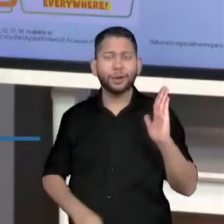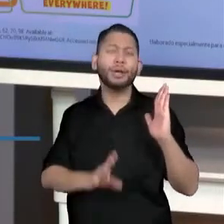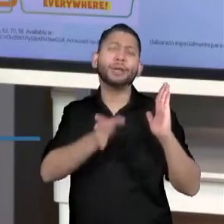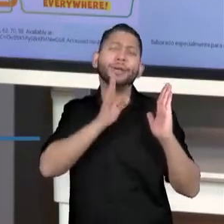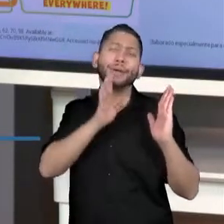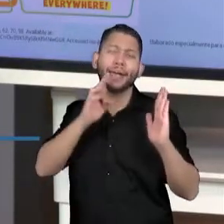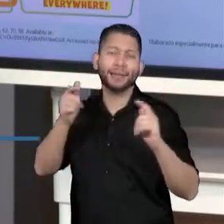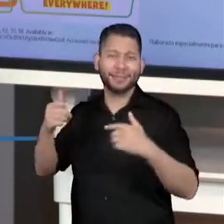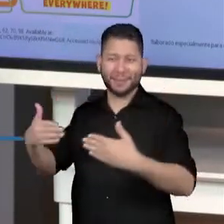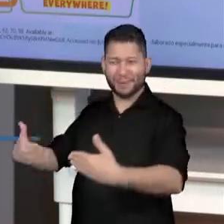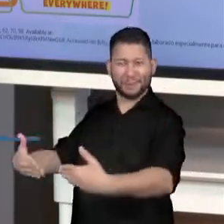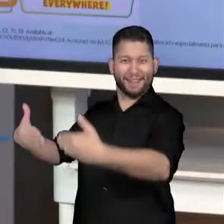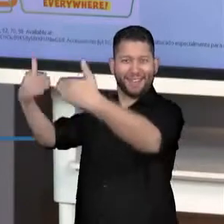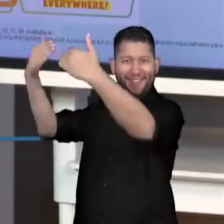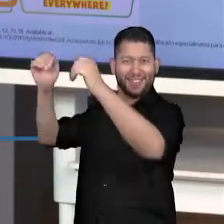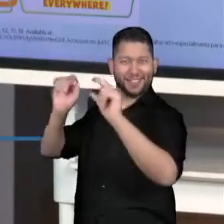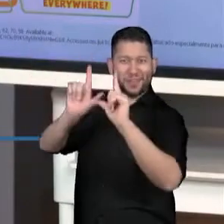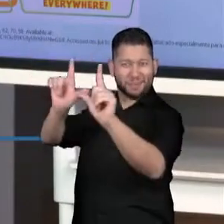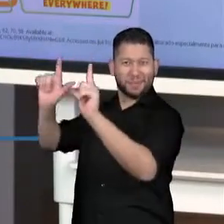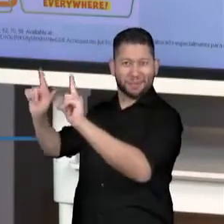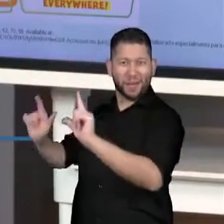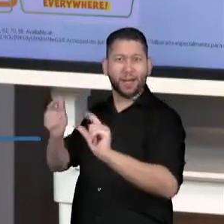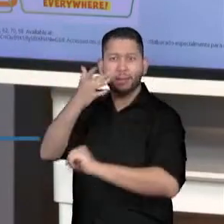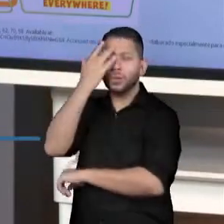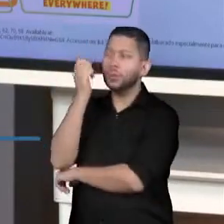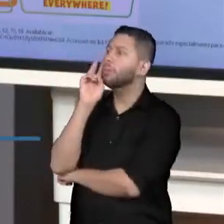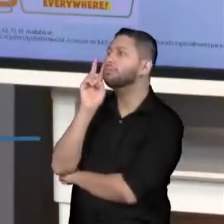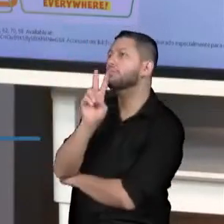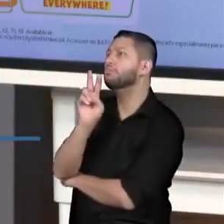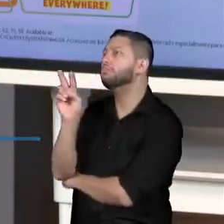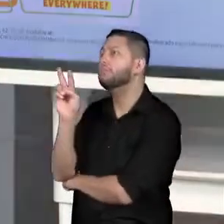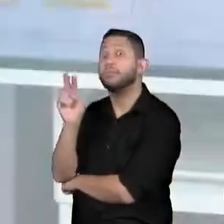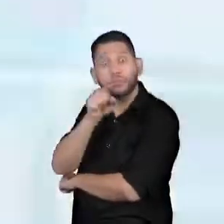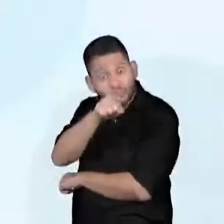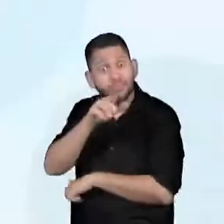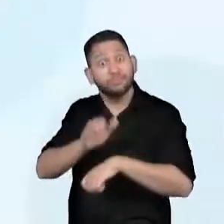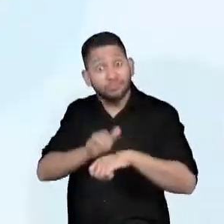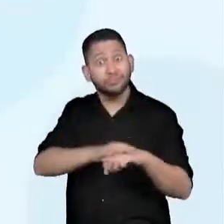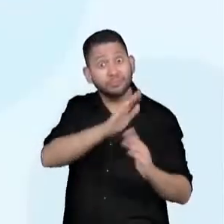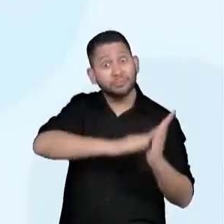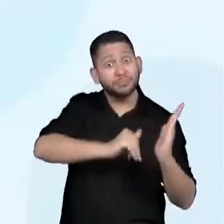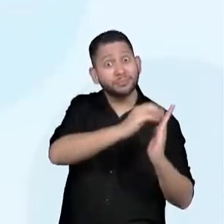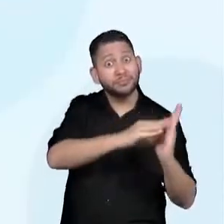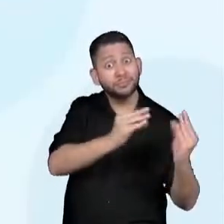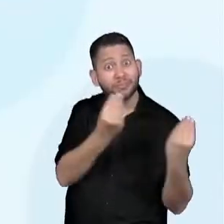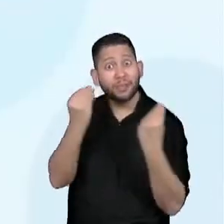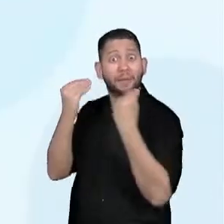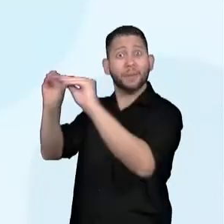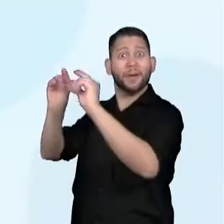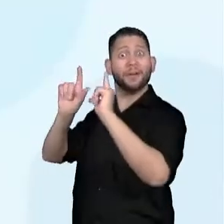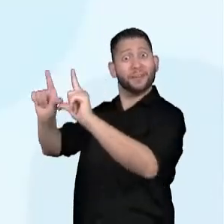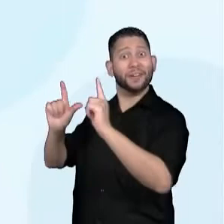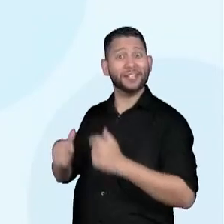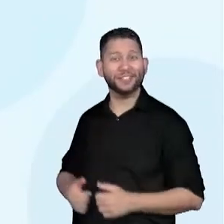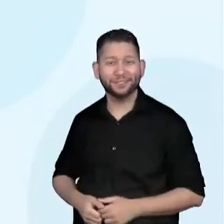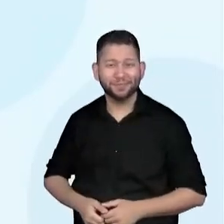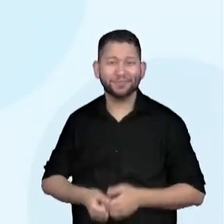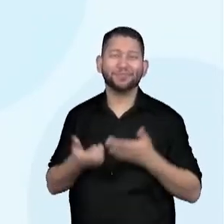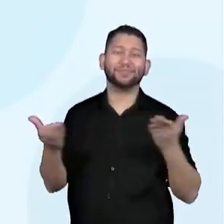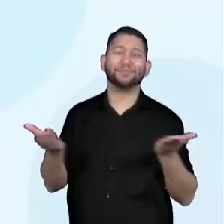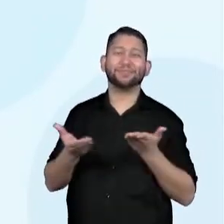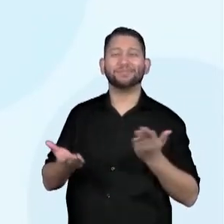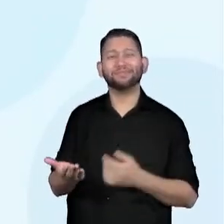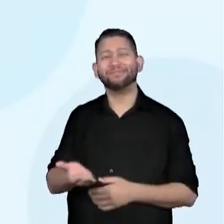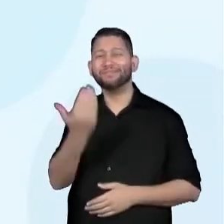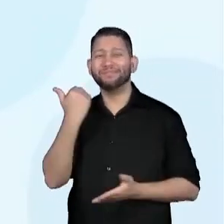de vocês? That would be very cool, vai ser bem legal, right? Então, o que a gente vai compartilhar é isso aqui e vamos começar. Começando aqui